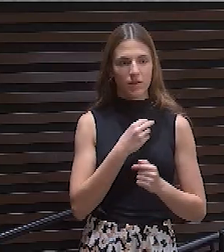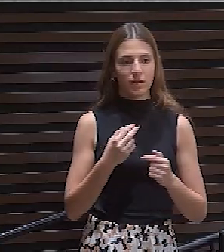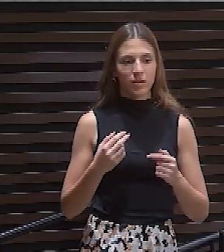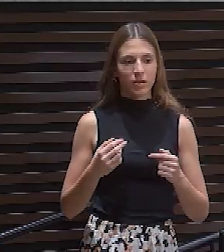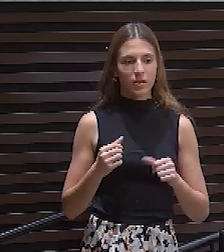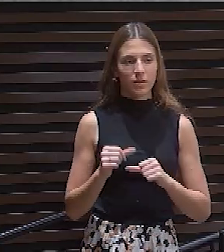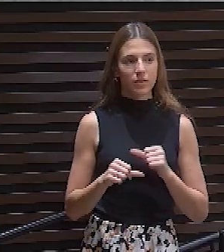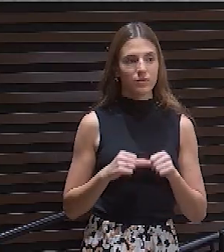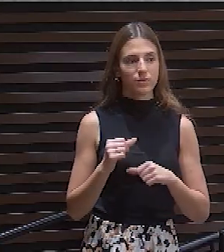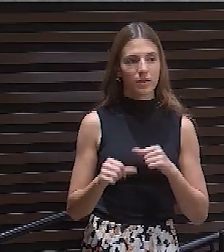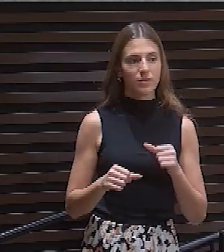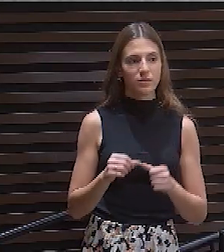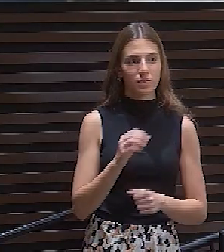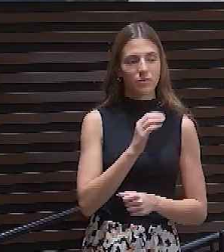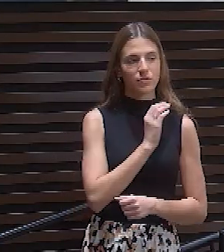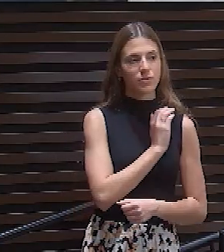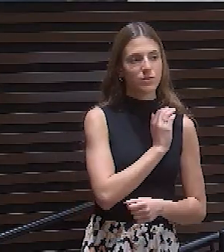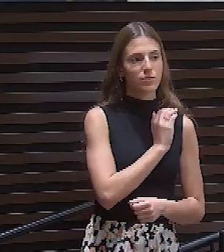você chegar